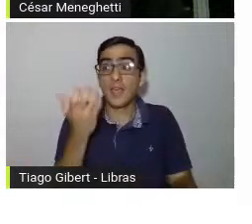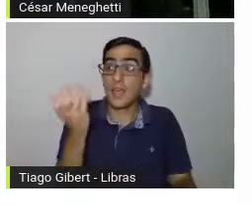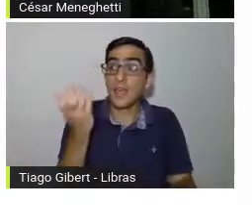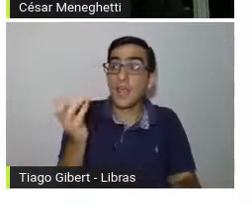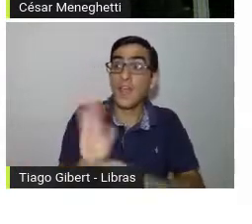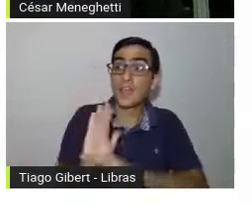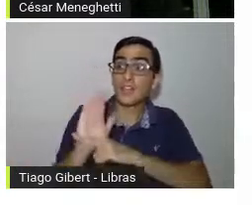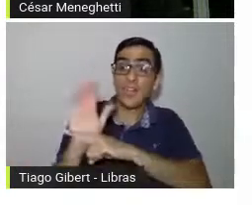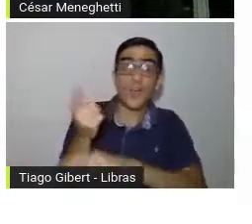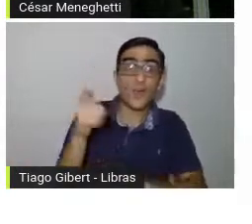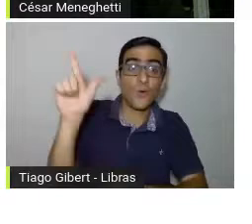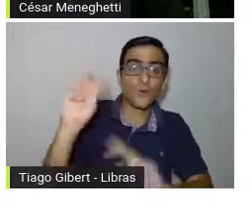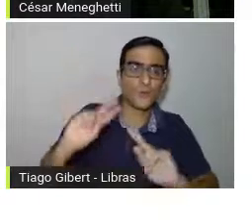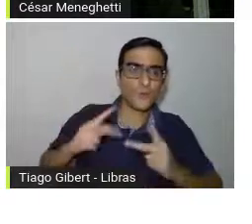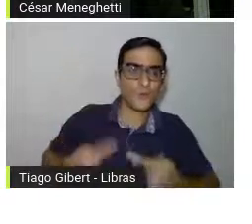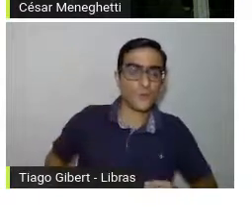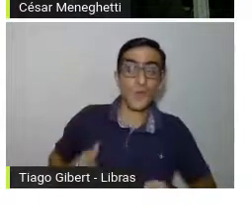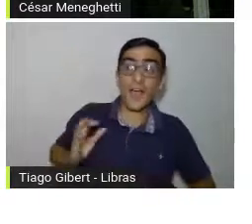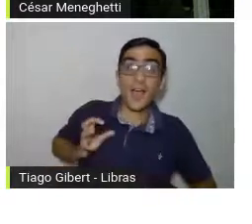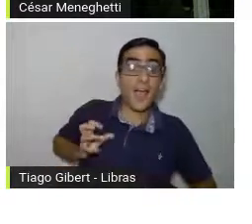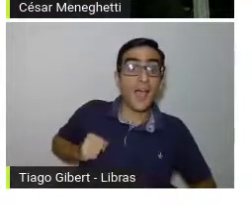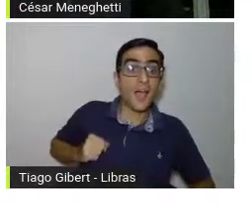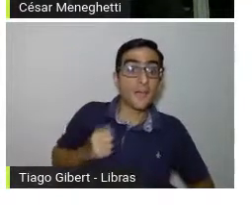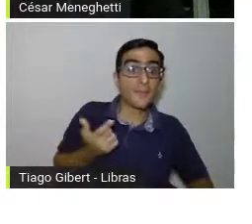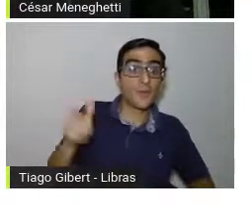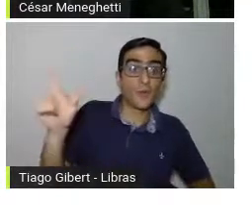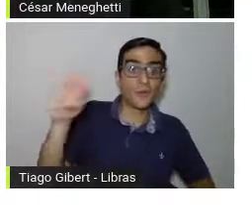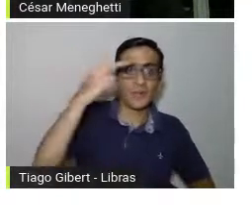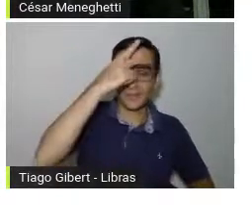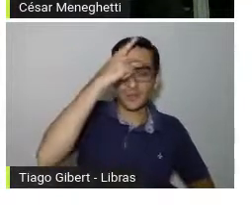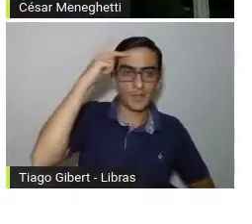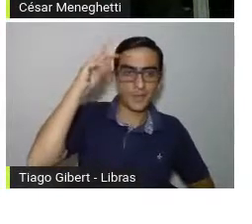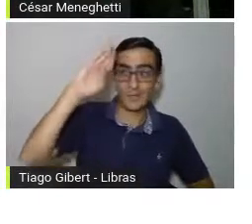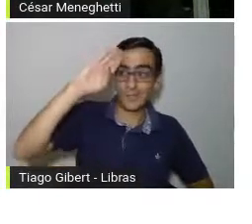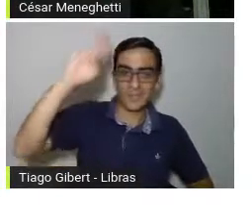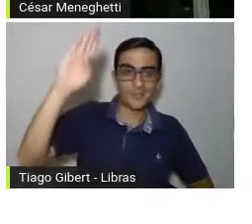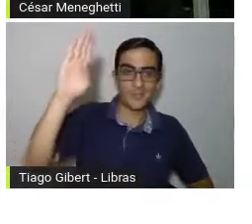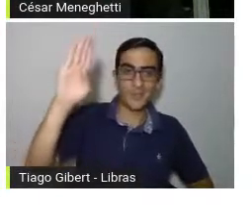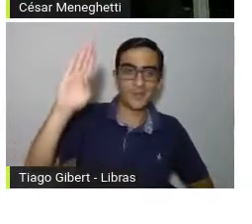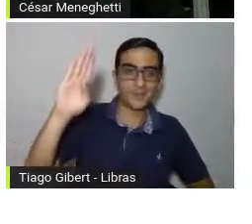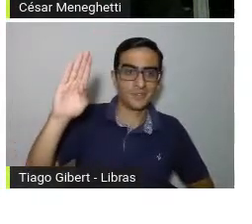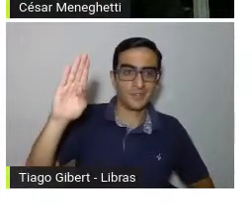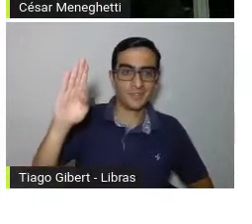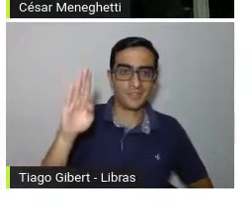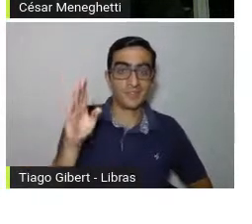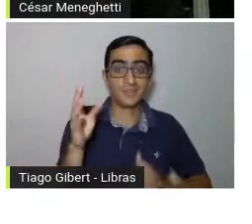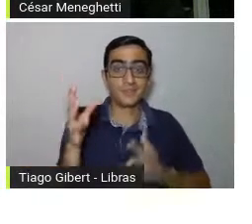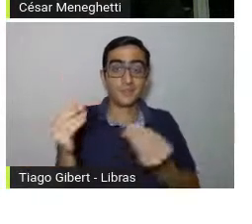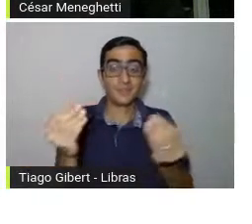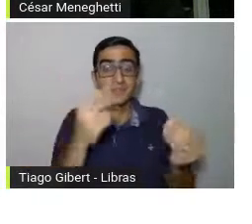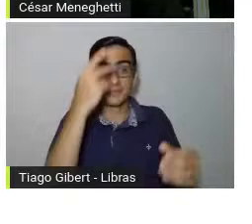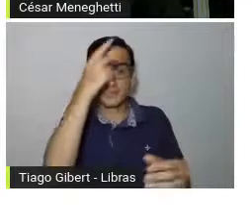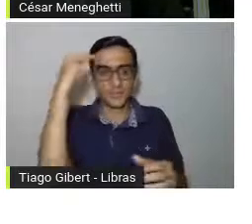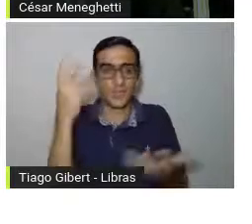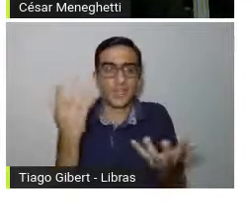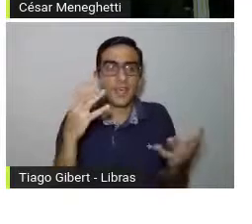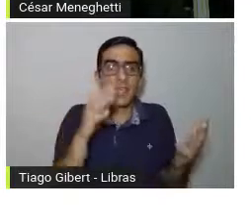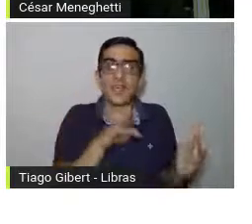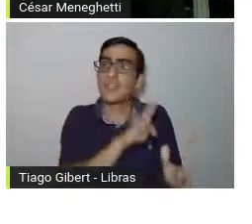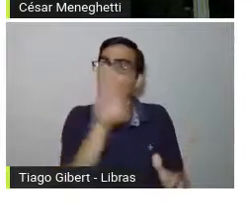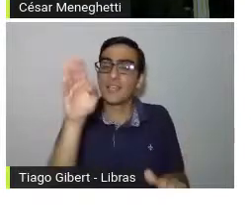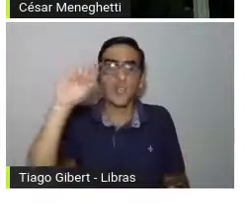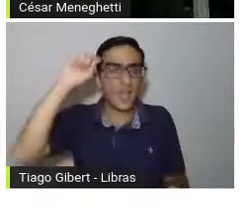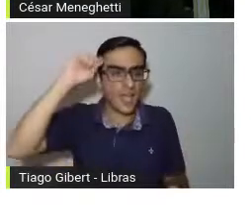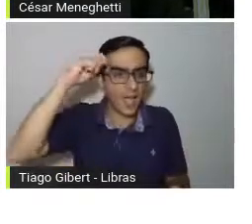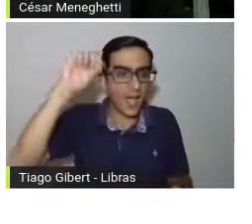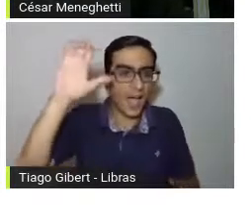ser humano. Elas amam o outro a priori, entendeu? Muitas delas queriam ir para a África, queriam